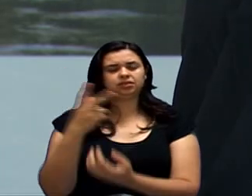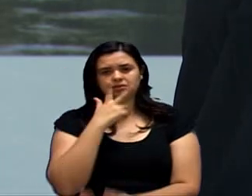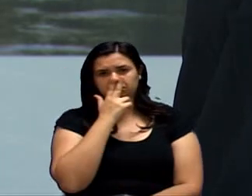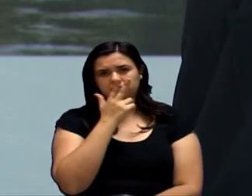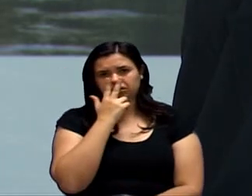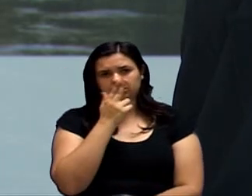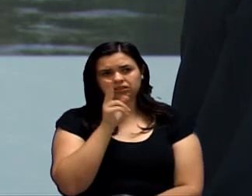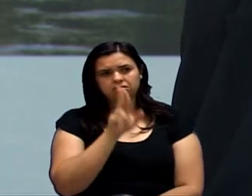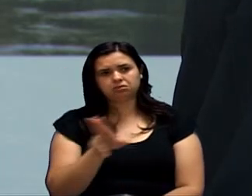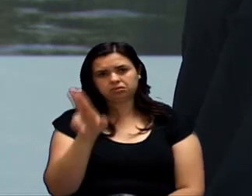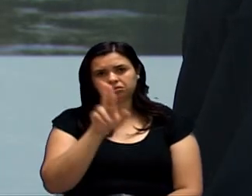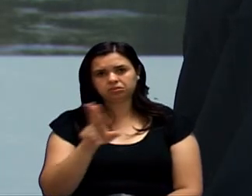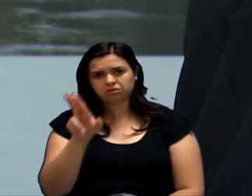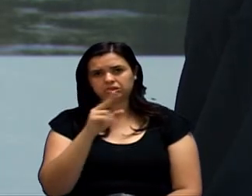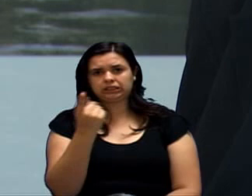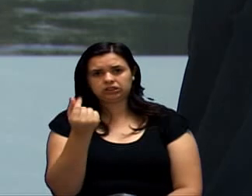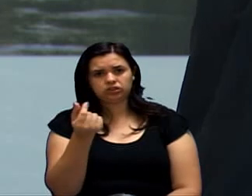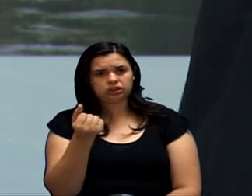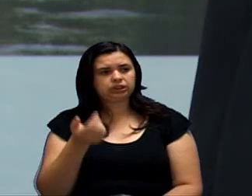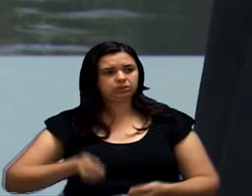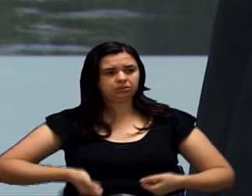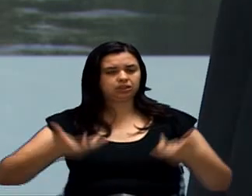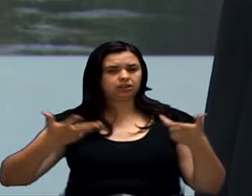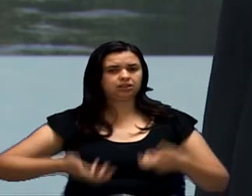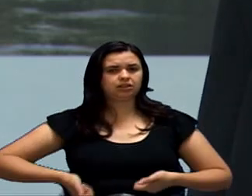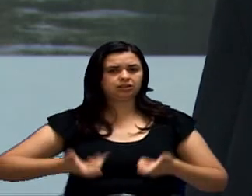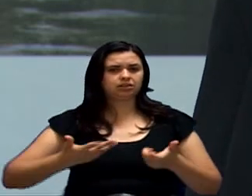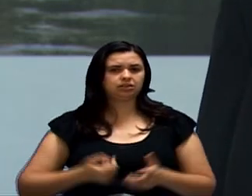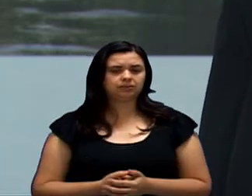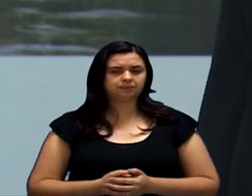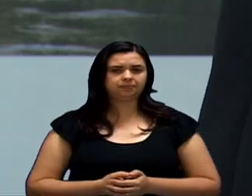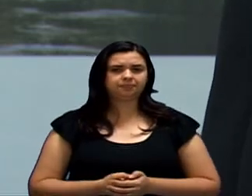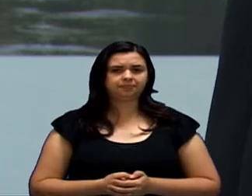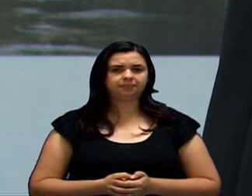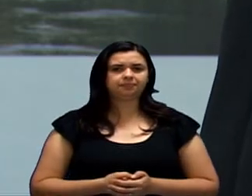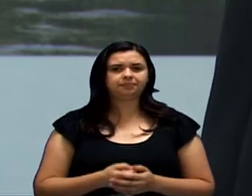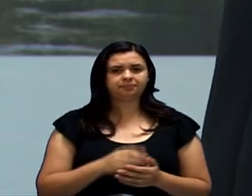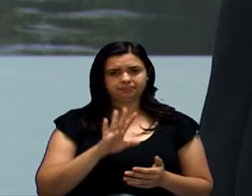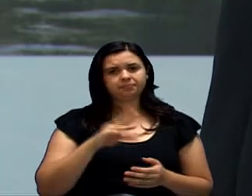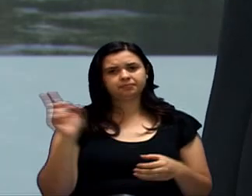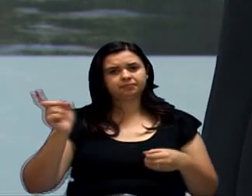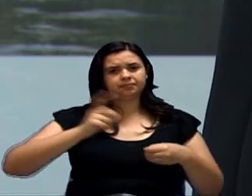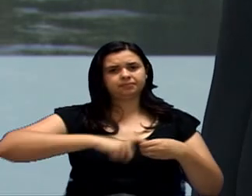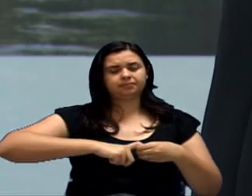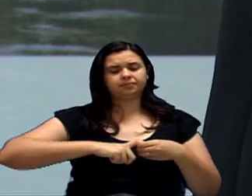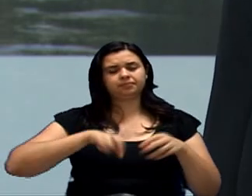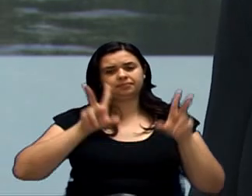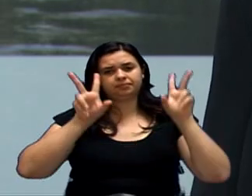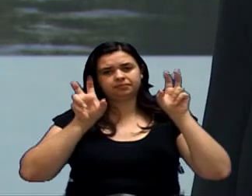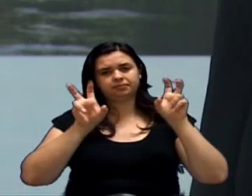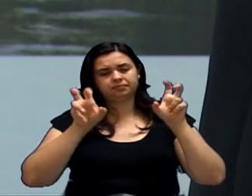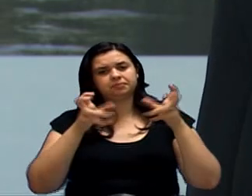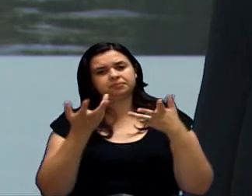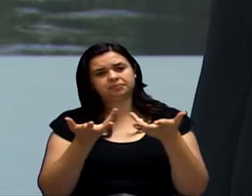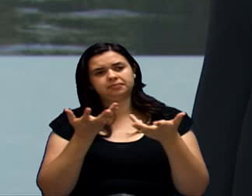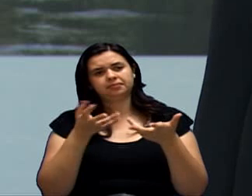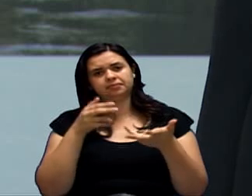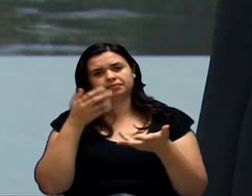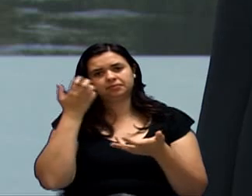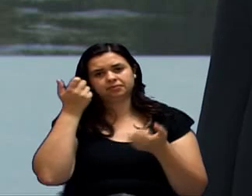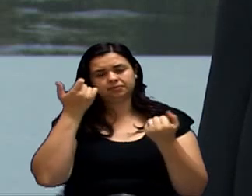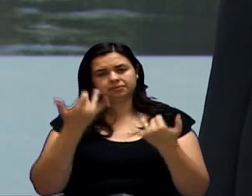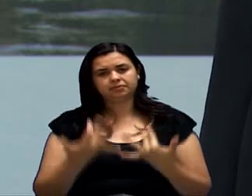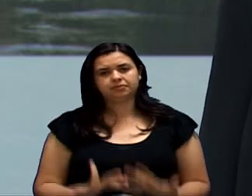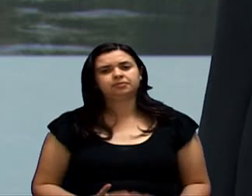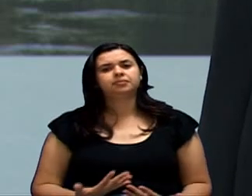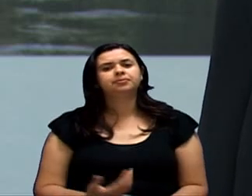usar o dinheiro público para gastar. Mas, voltando ao assunto que me trouxe à tribuna,